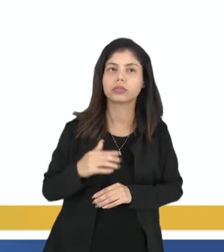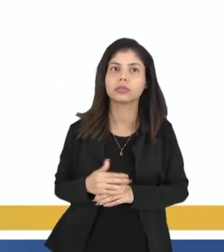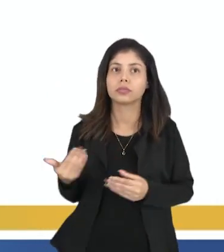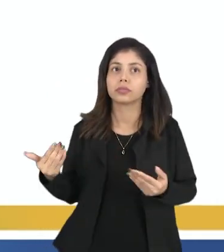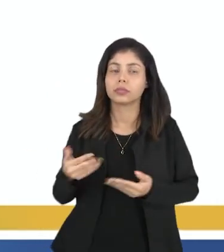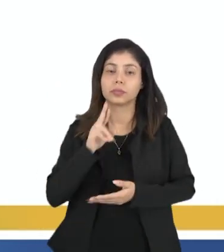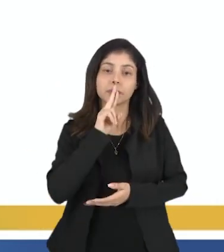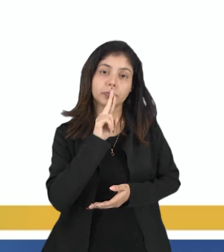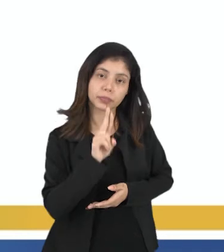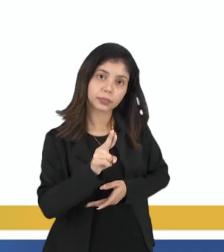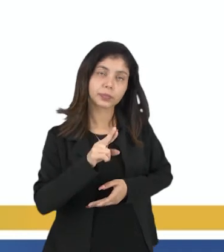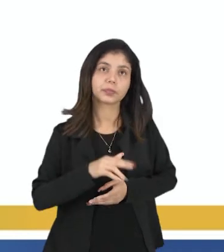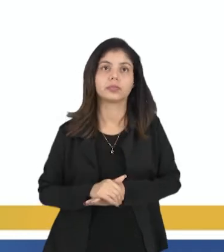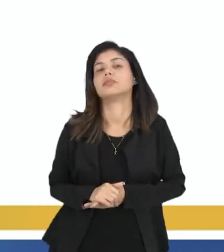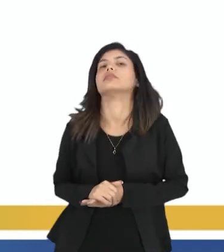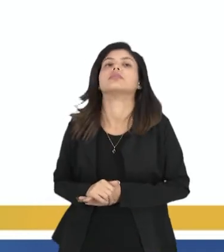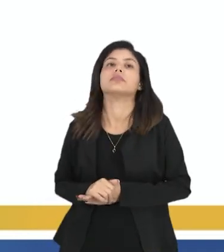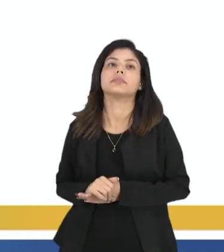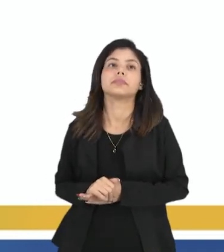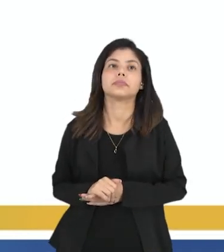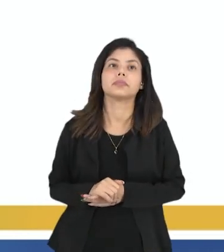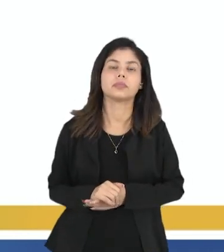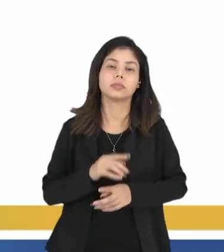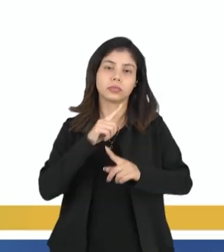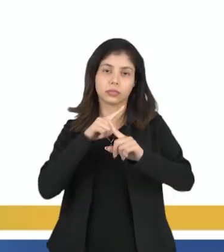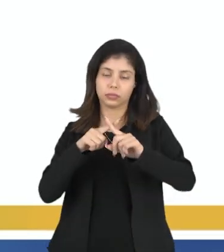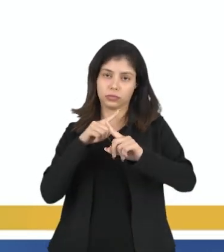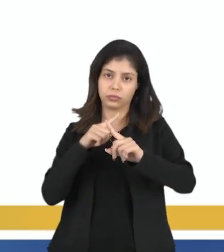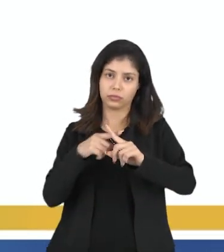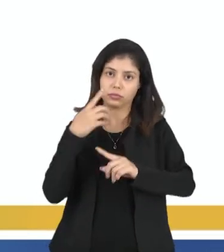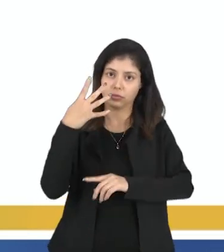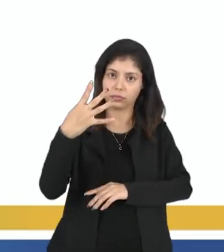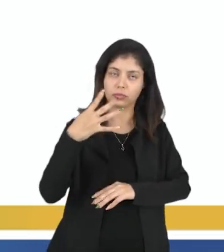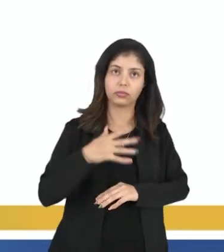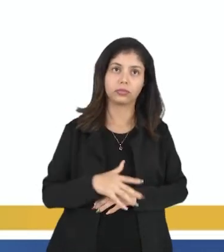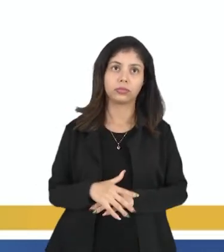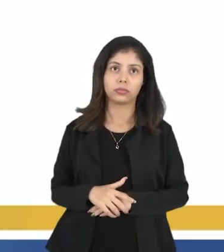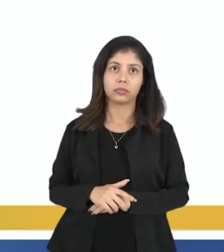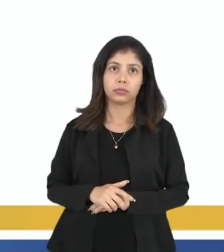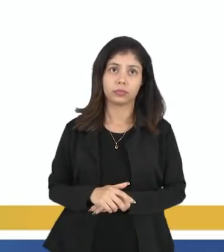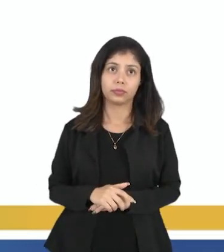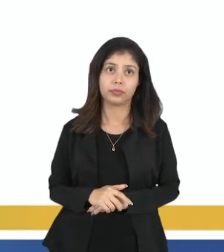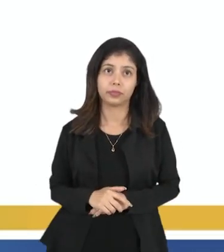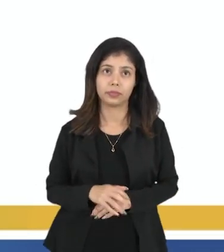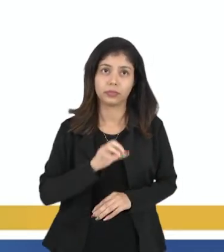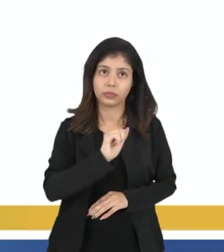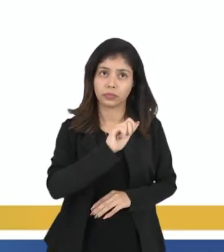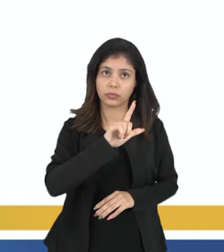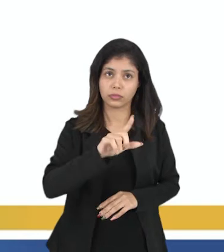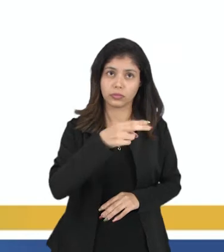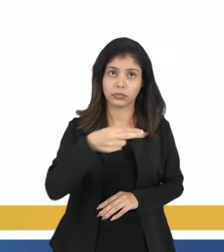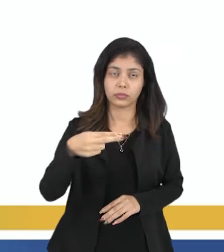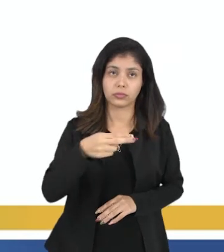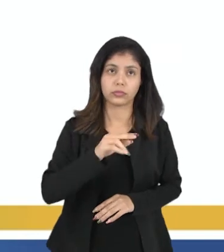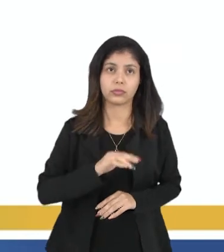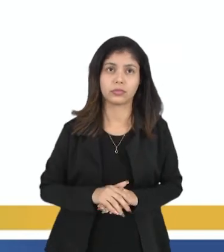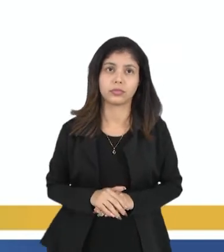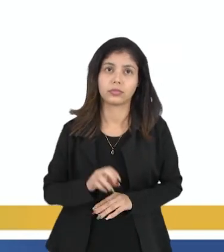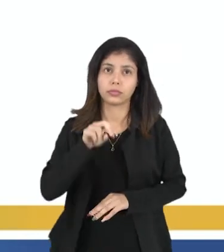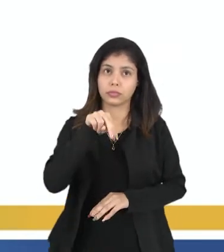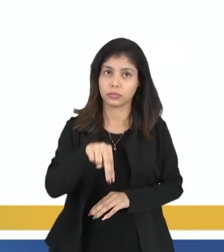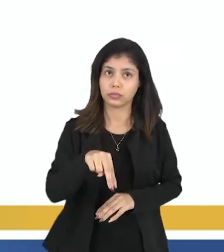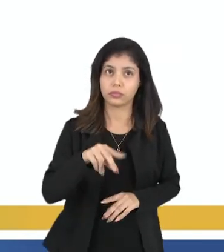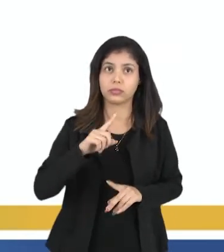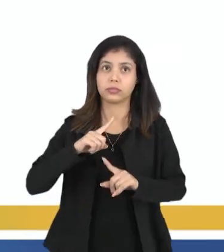agora nós vamos calcular a área lateral e multiplicar por quatro Então nesse caso a na lateral ficará da seguinte maneira